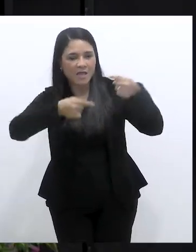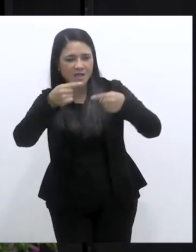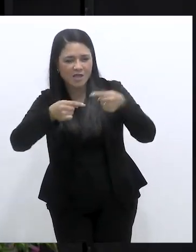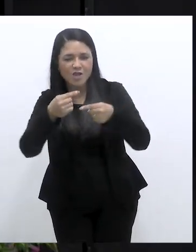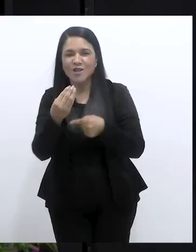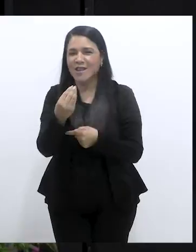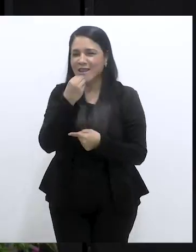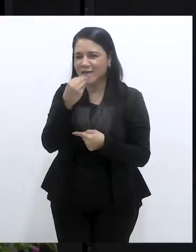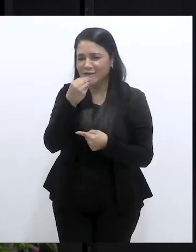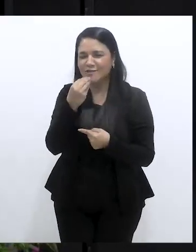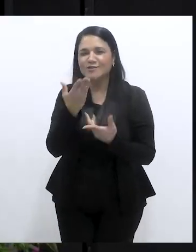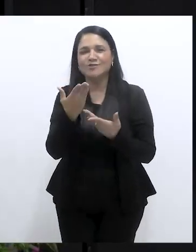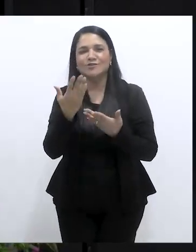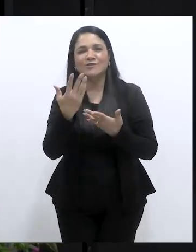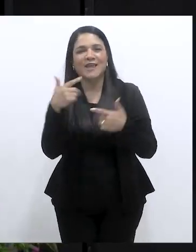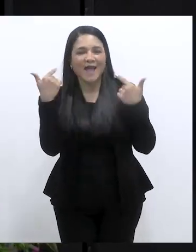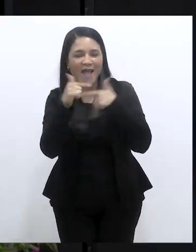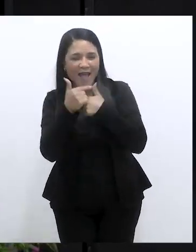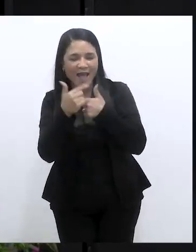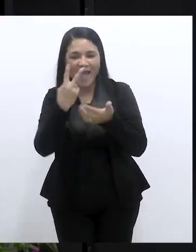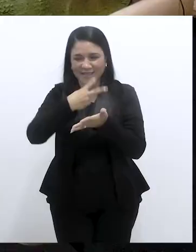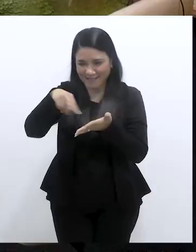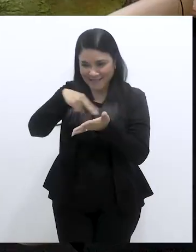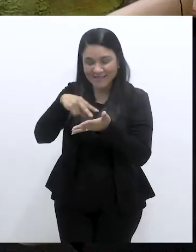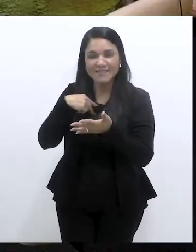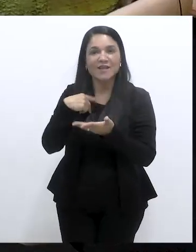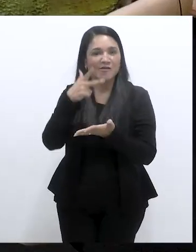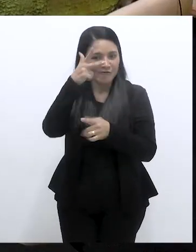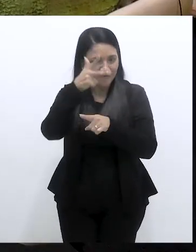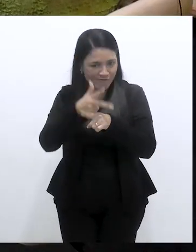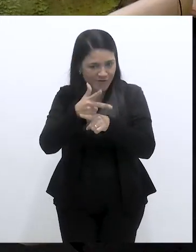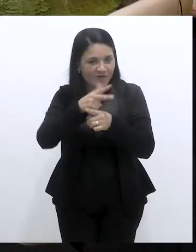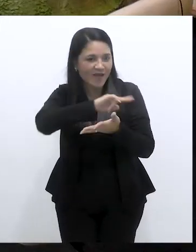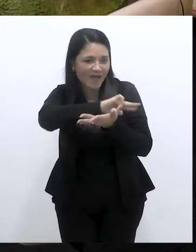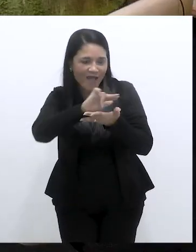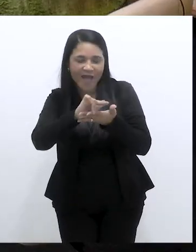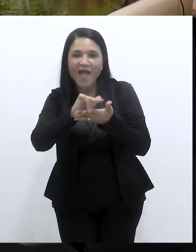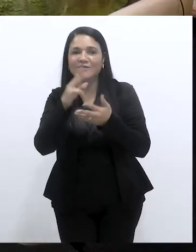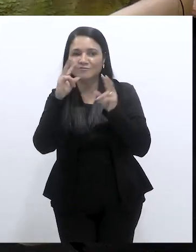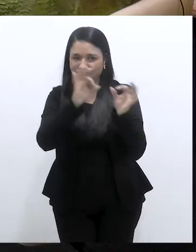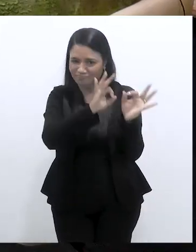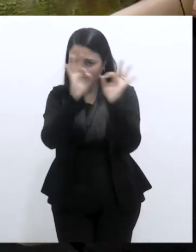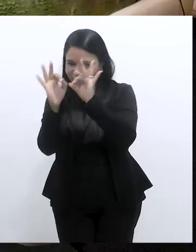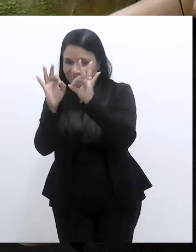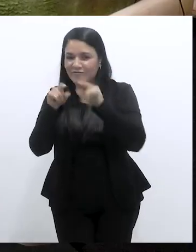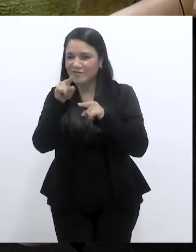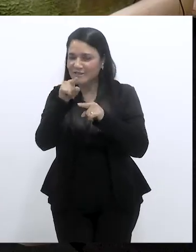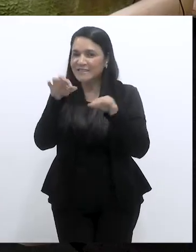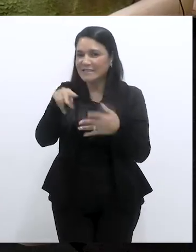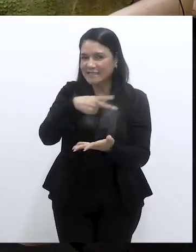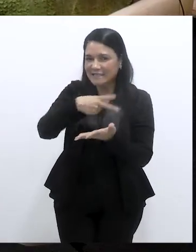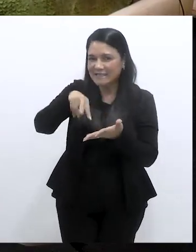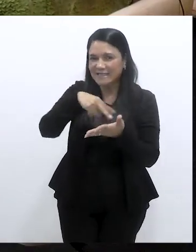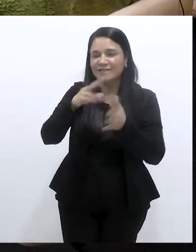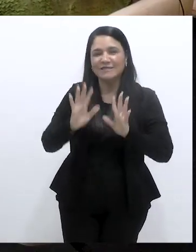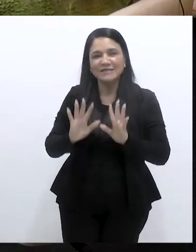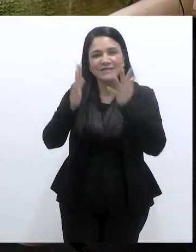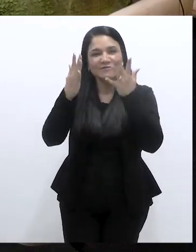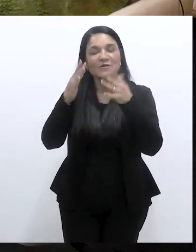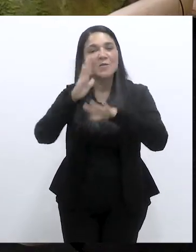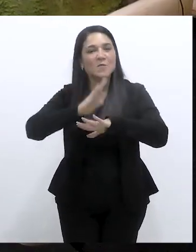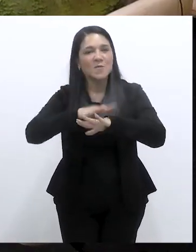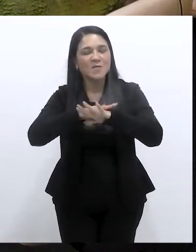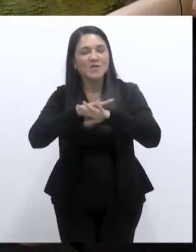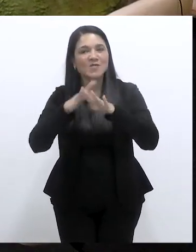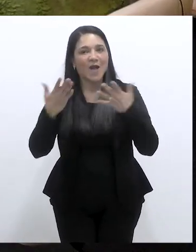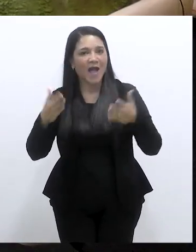comidinhas, gargalhadas e brincadeiras e muita dança, que eu vi vários vídeos de vocês dançando, celebrando, num momento de